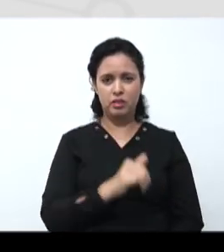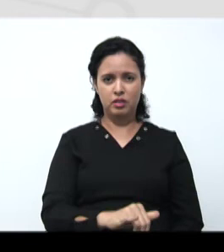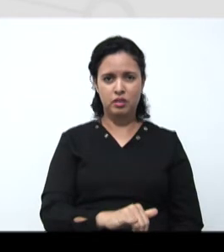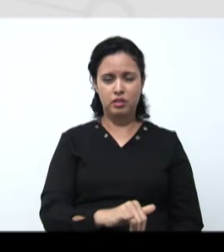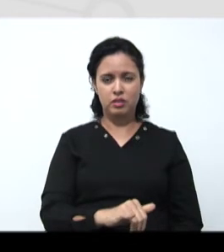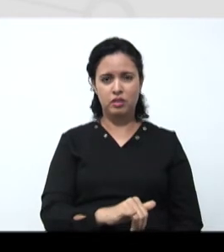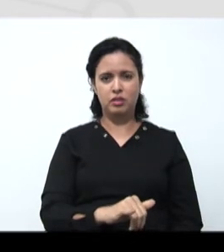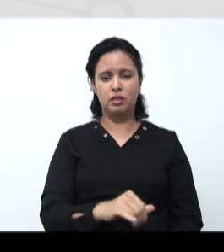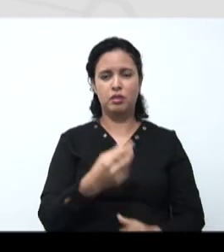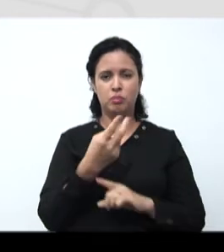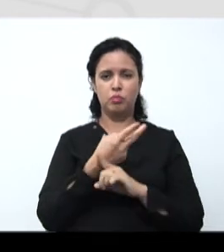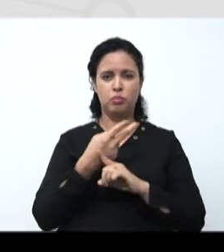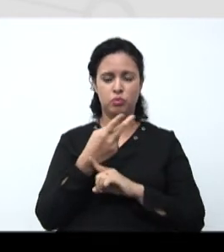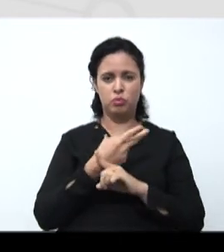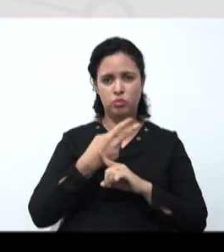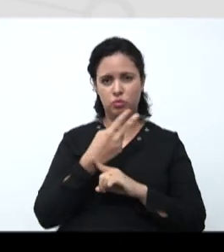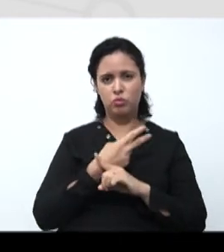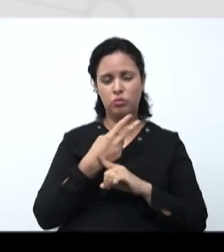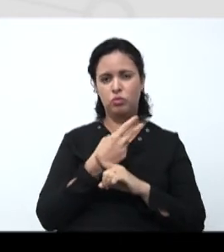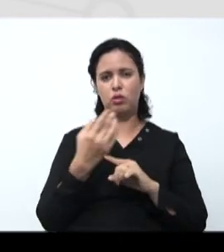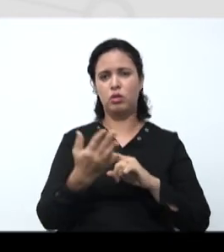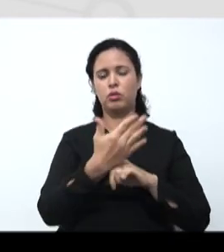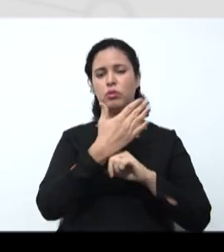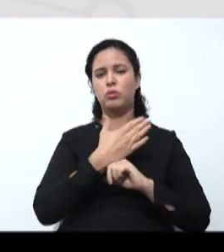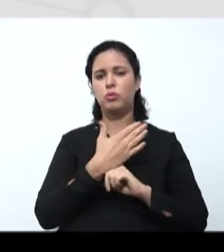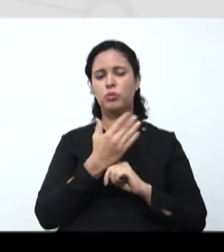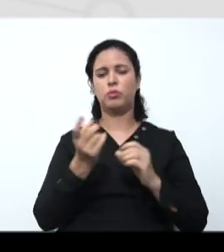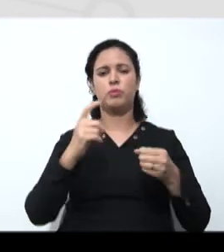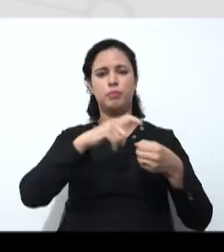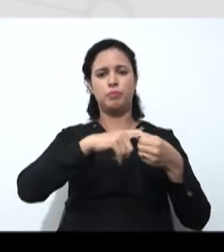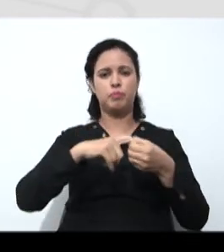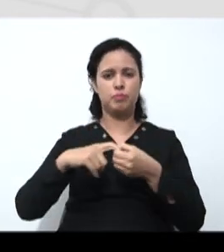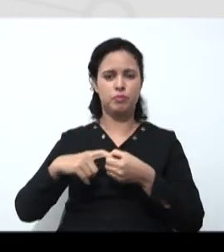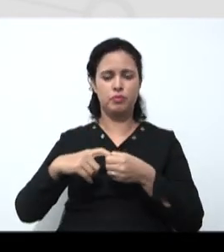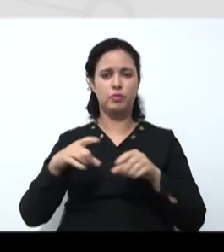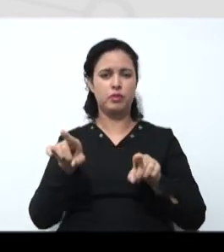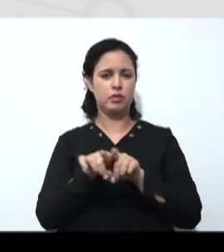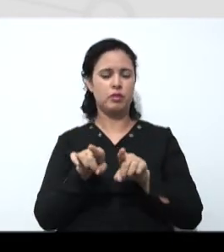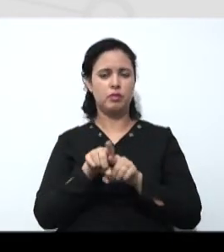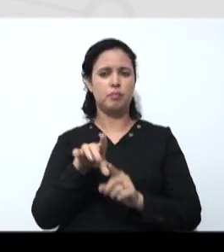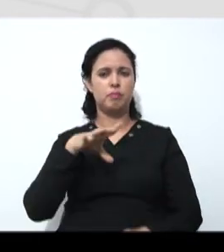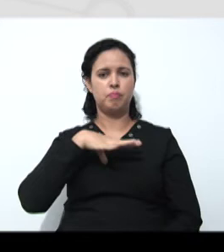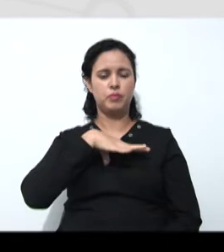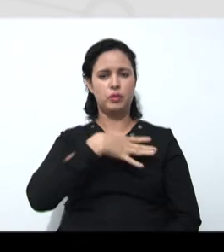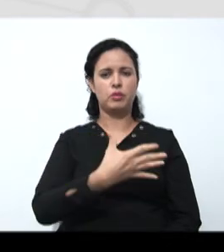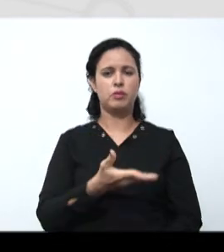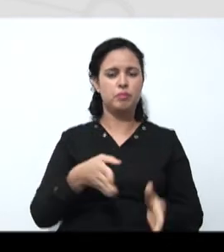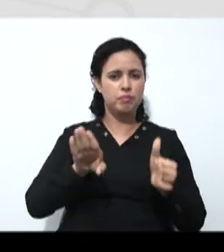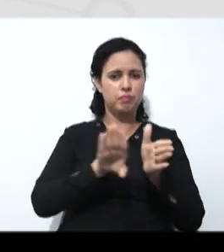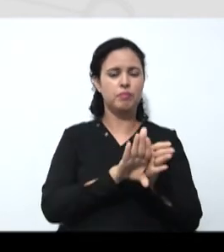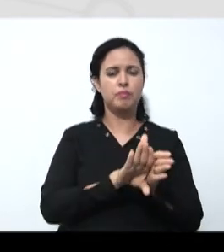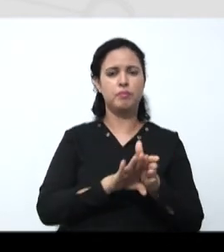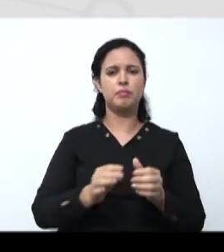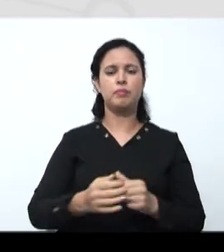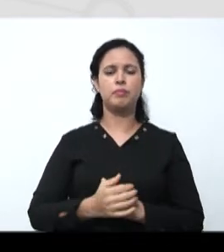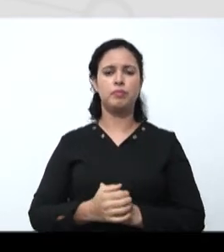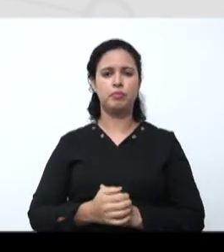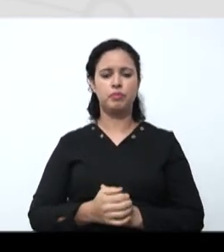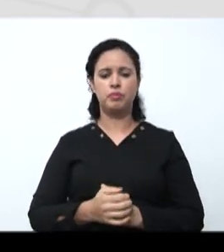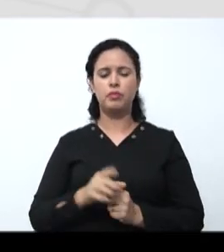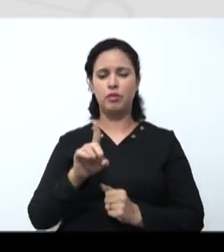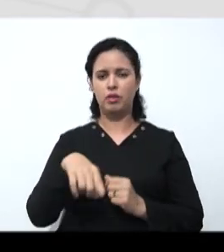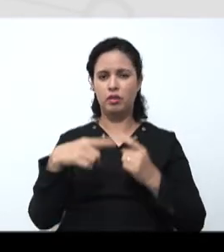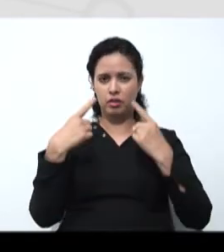continuou, buscou ajuda, buscou parceria, e aí ela teve determinação também para chegar onde chegou. Bem interessante